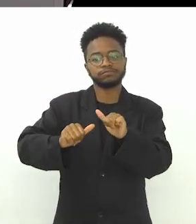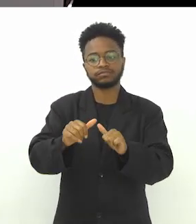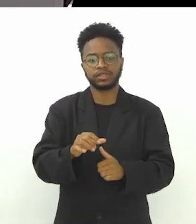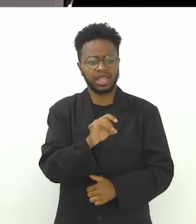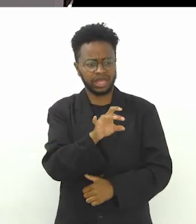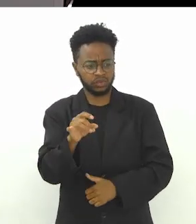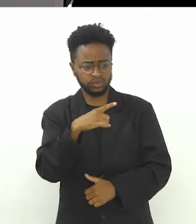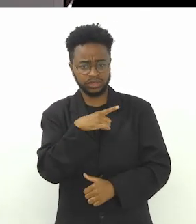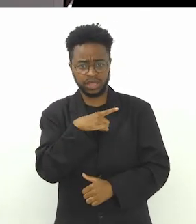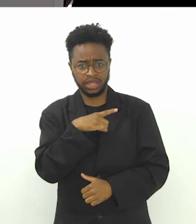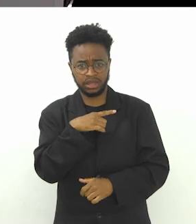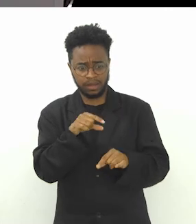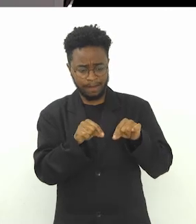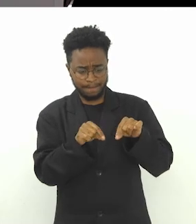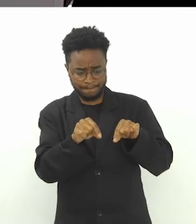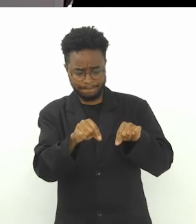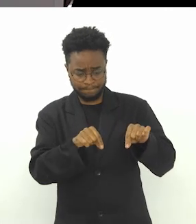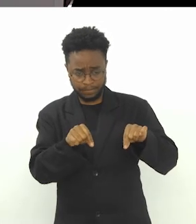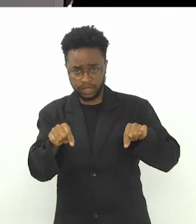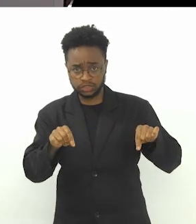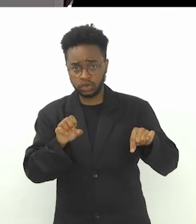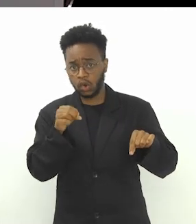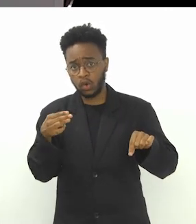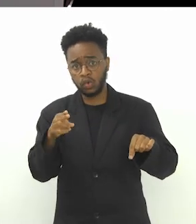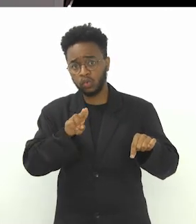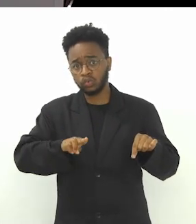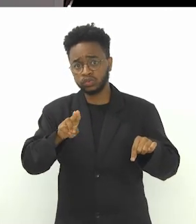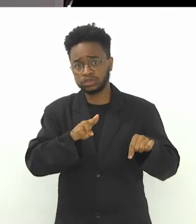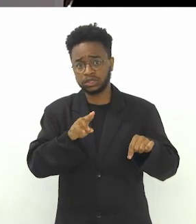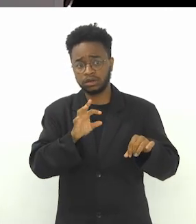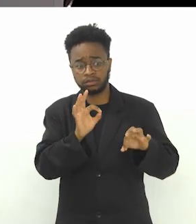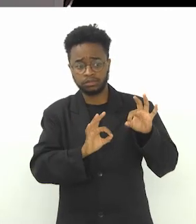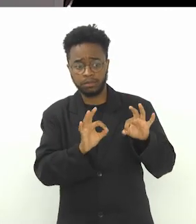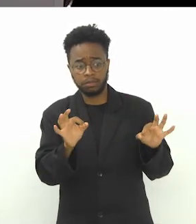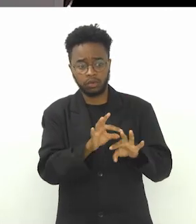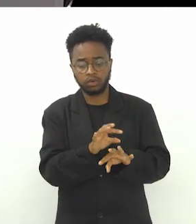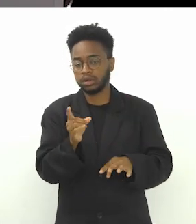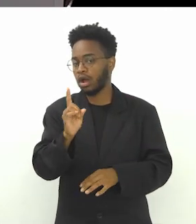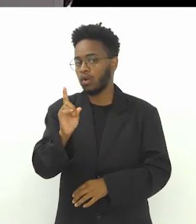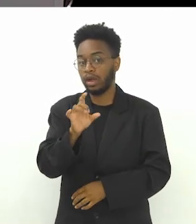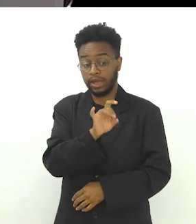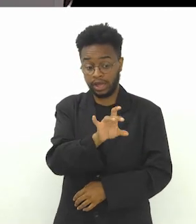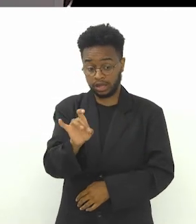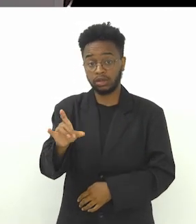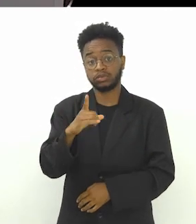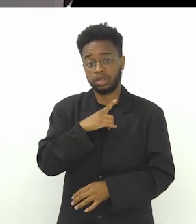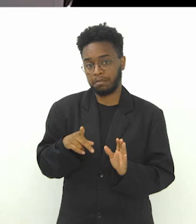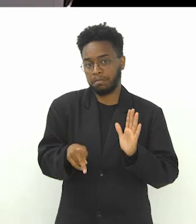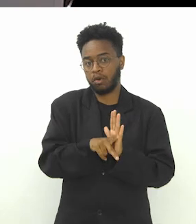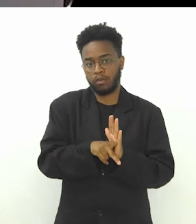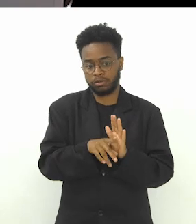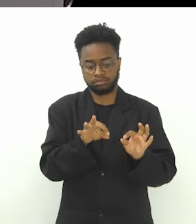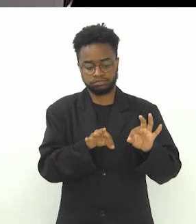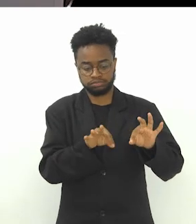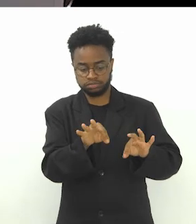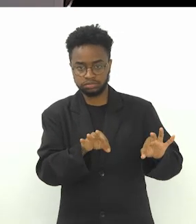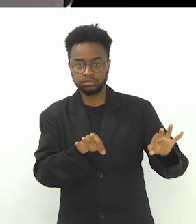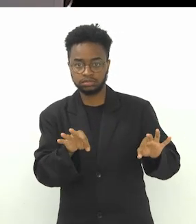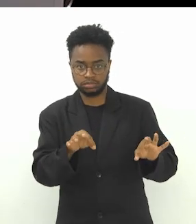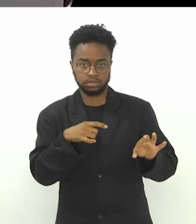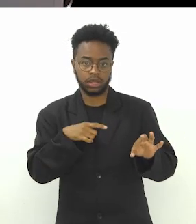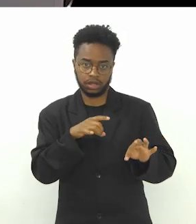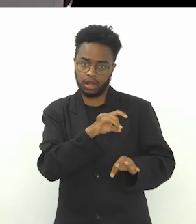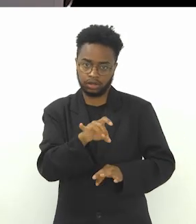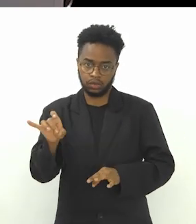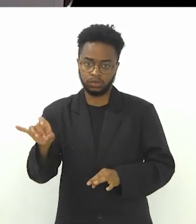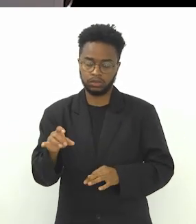tem uma mesa, ou você usa a mesa só para configurar e depois solta? Não, cada carro vai com uma mesa de operação. Em